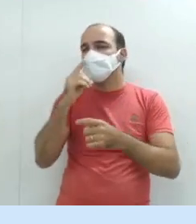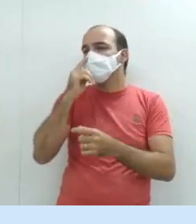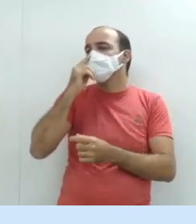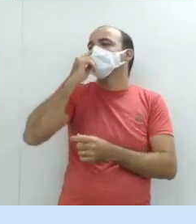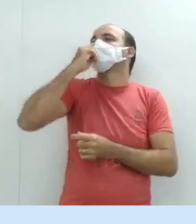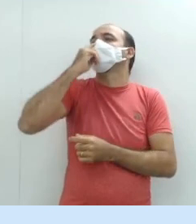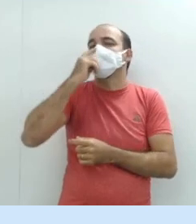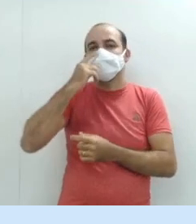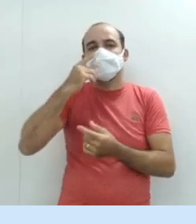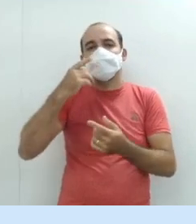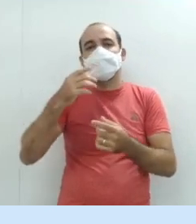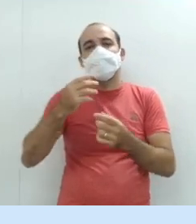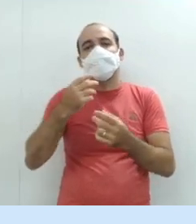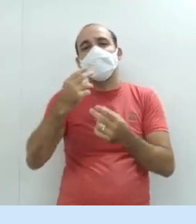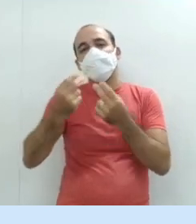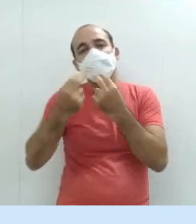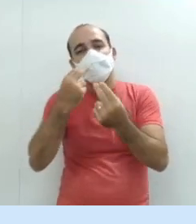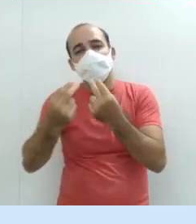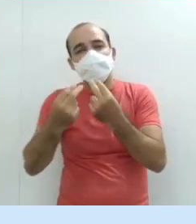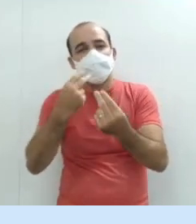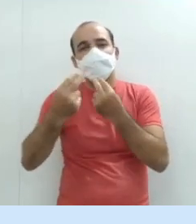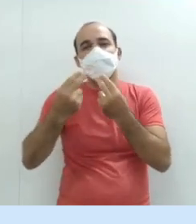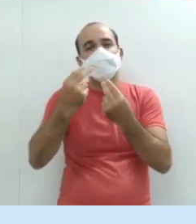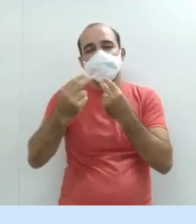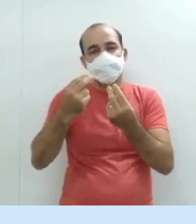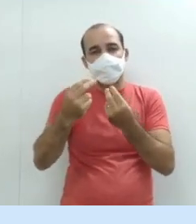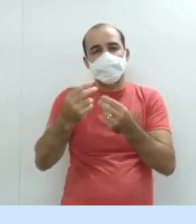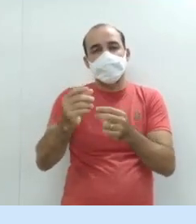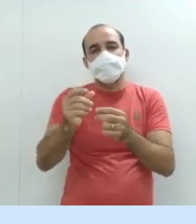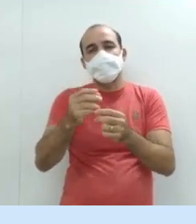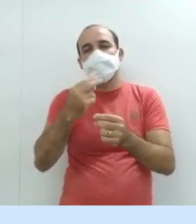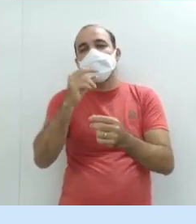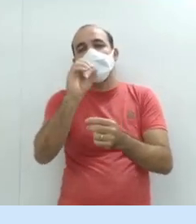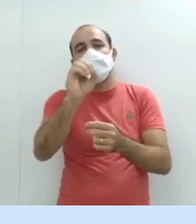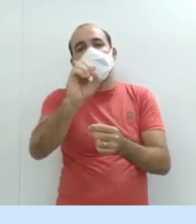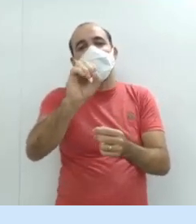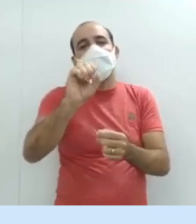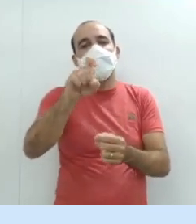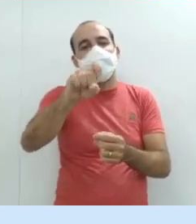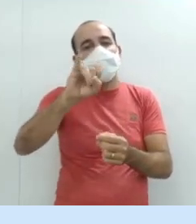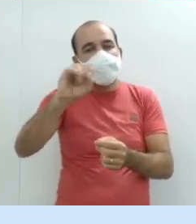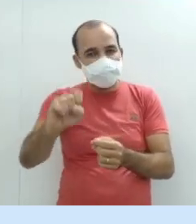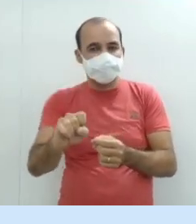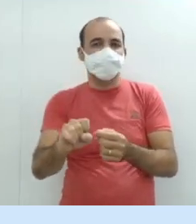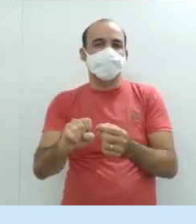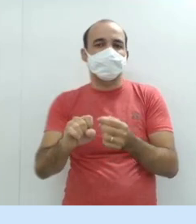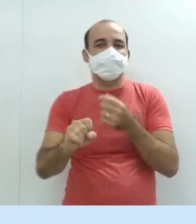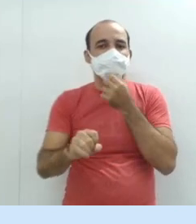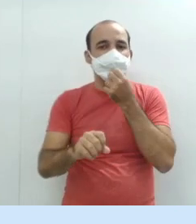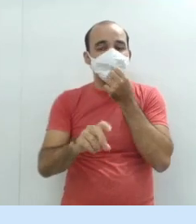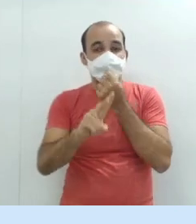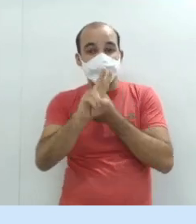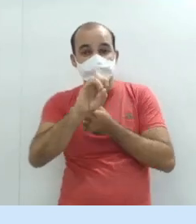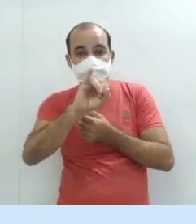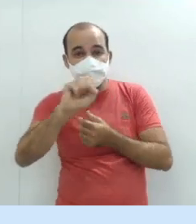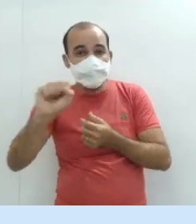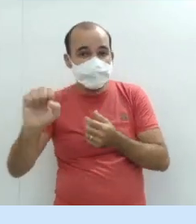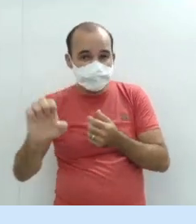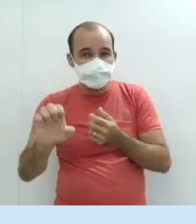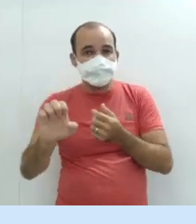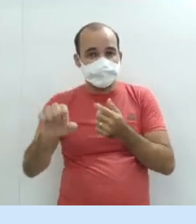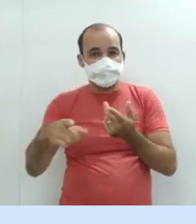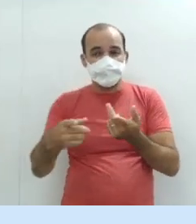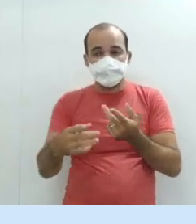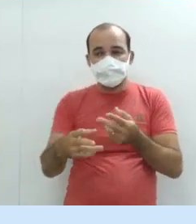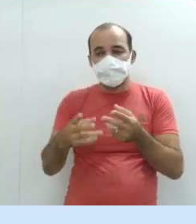nosso oxente, né? Nossa forma de falar, o vice e tantas coisas que nos